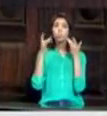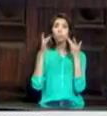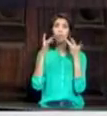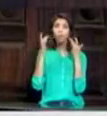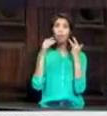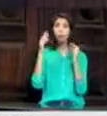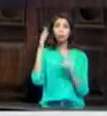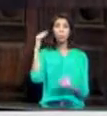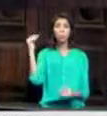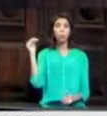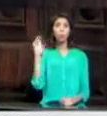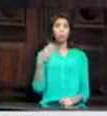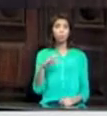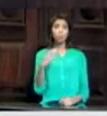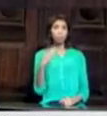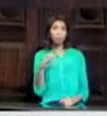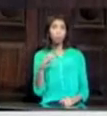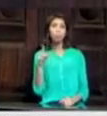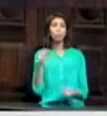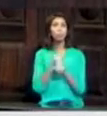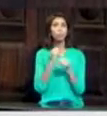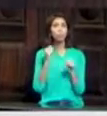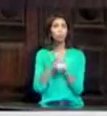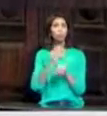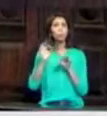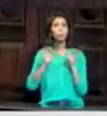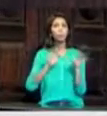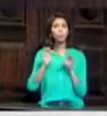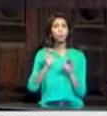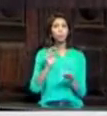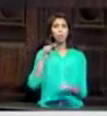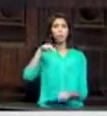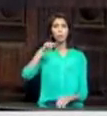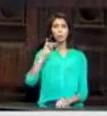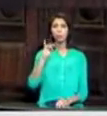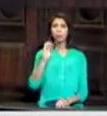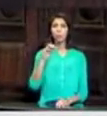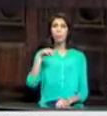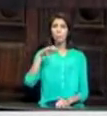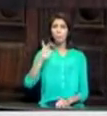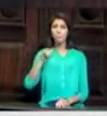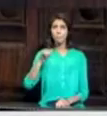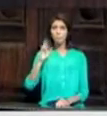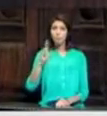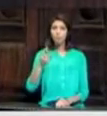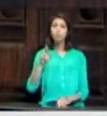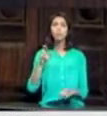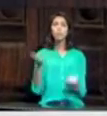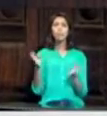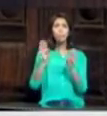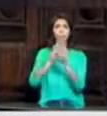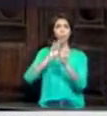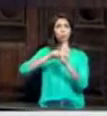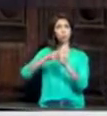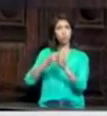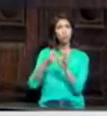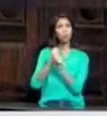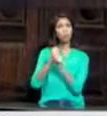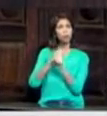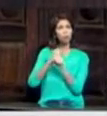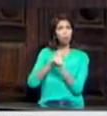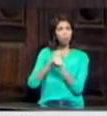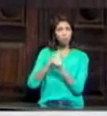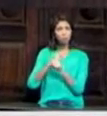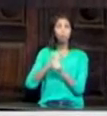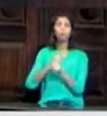Niterói, obra projetada por Niemeyer, que ficou fechada Por alguns anos, o prefeito Rodrigo